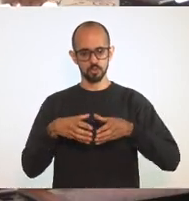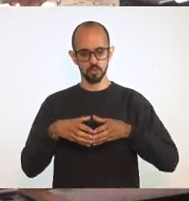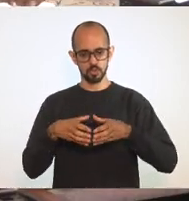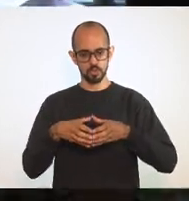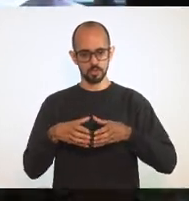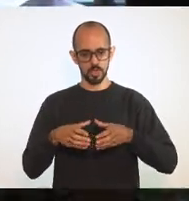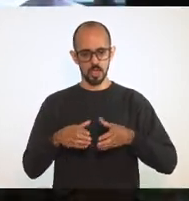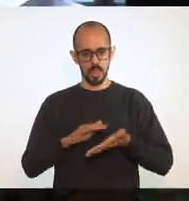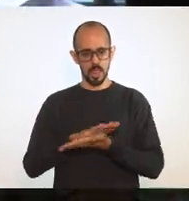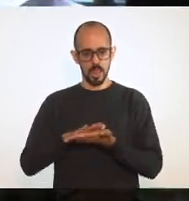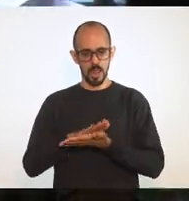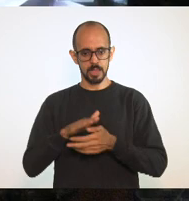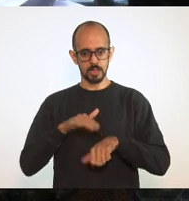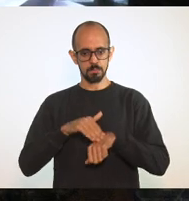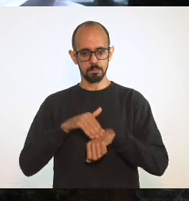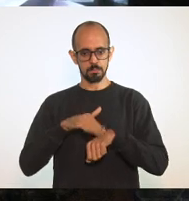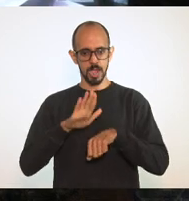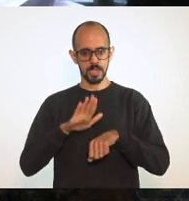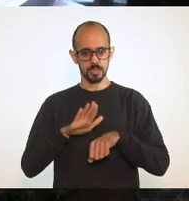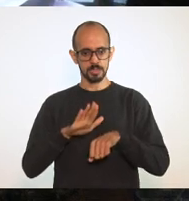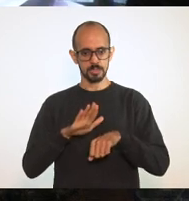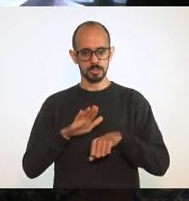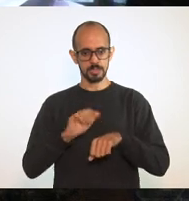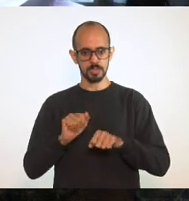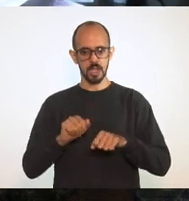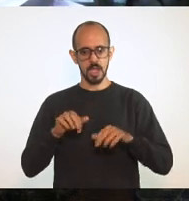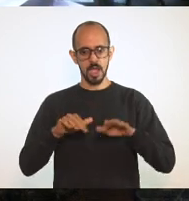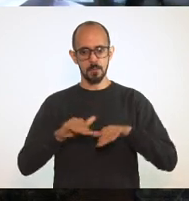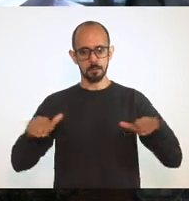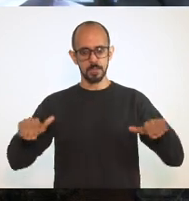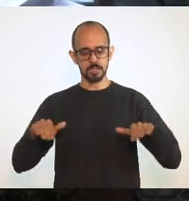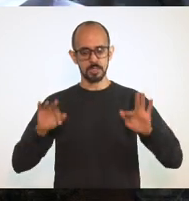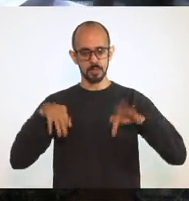Nada mais a tratar na quarta sessão extraordinária do dia, mesmo está encerrado.